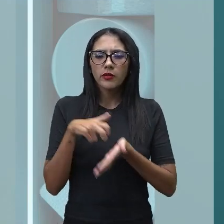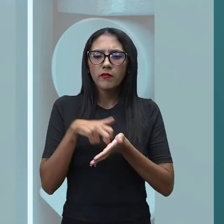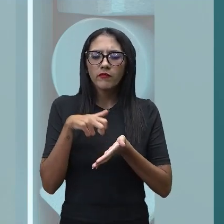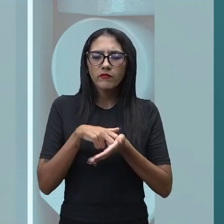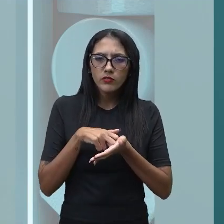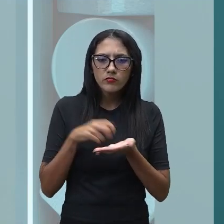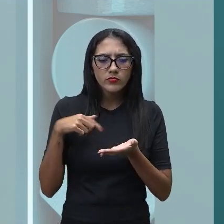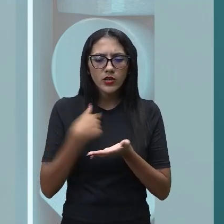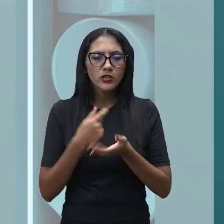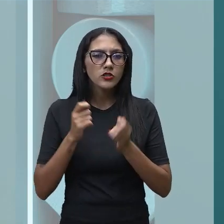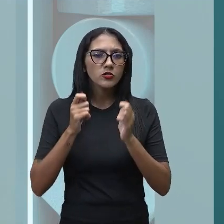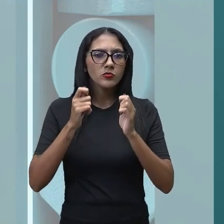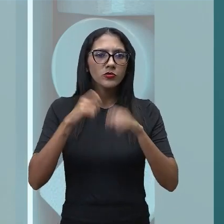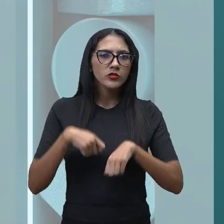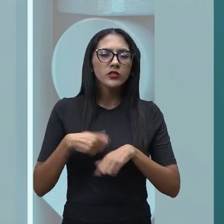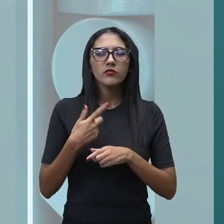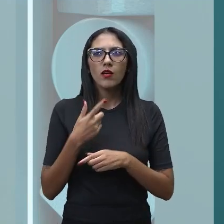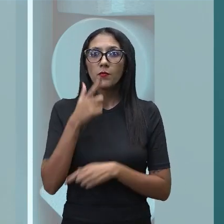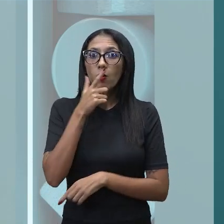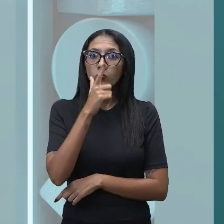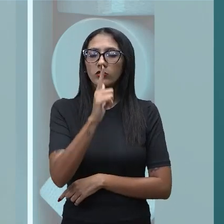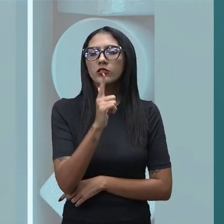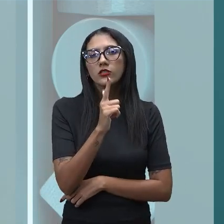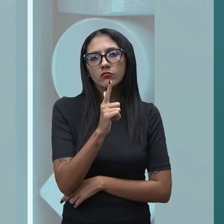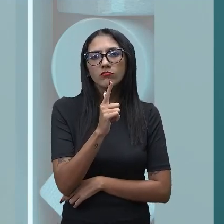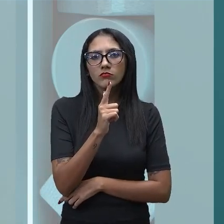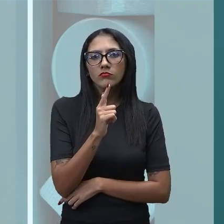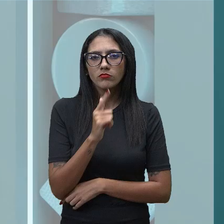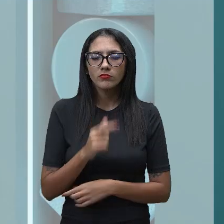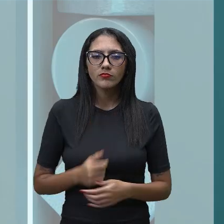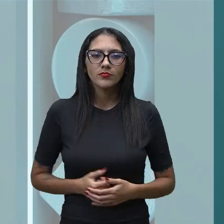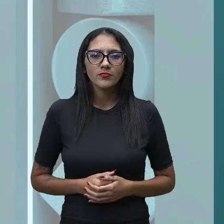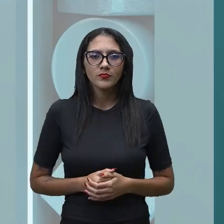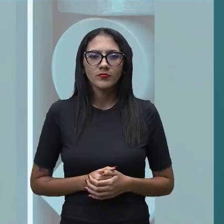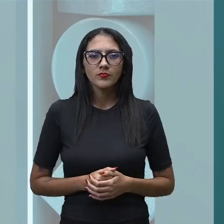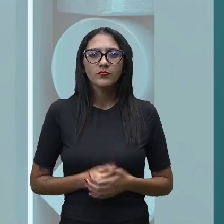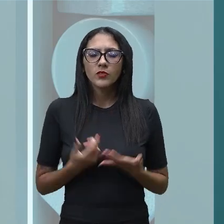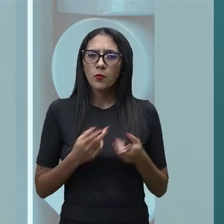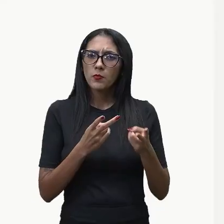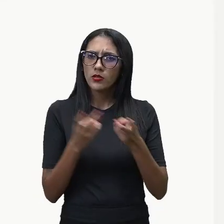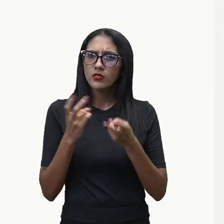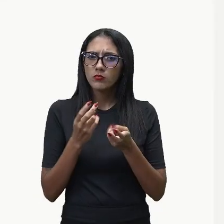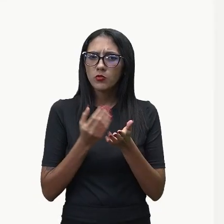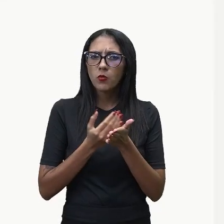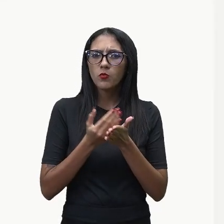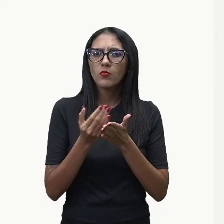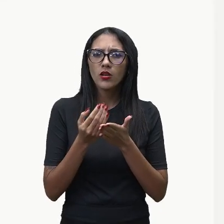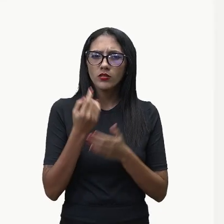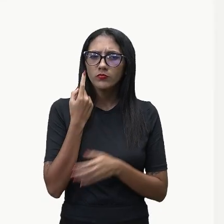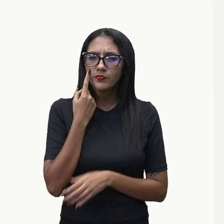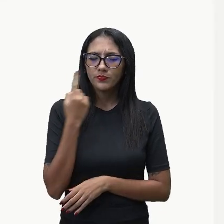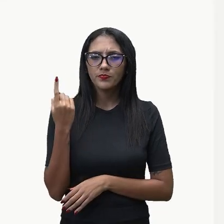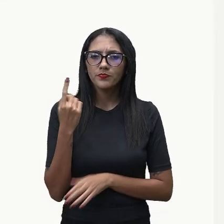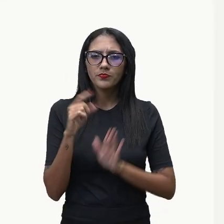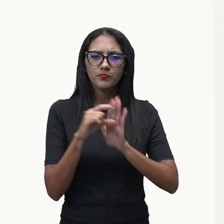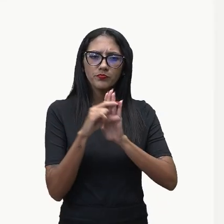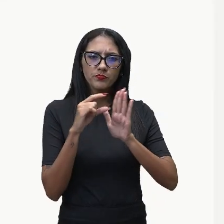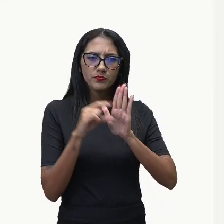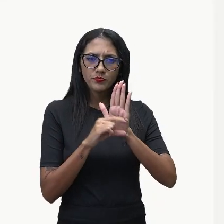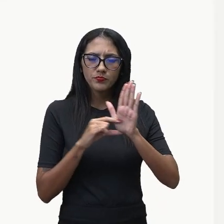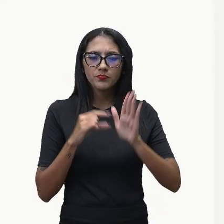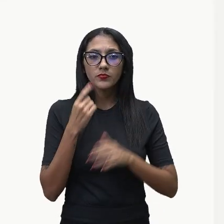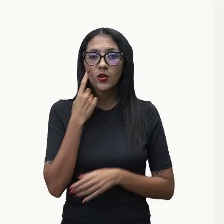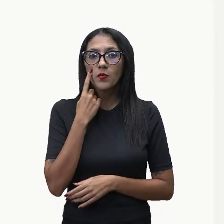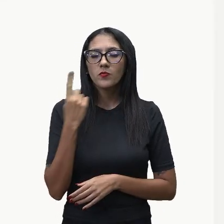para alcançar algo. E observe que nos primeiros versos do nosso poema, colocando aí para vocês, nós temos, olha